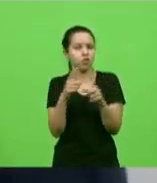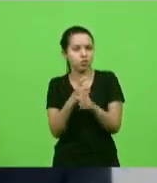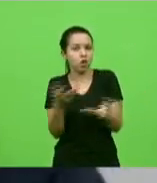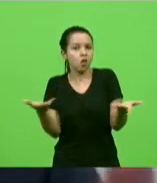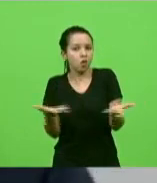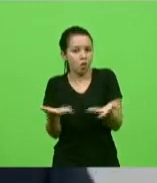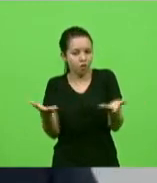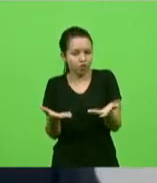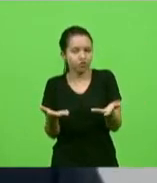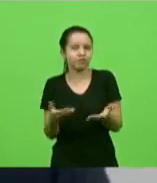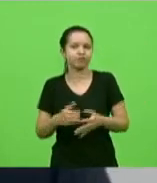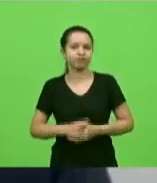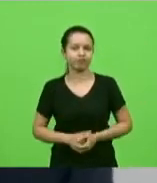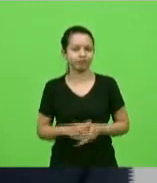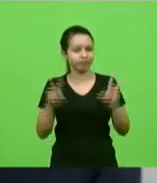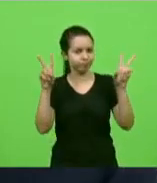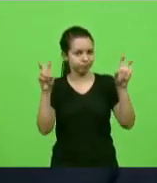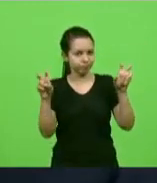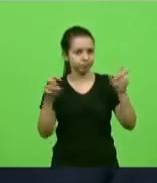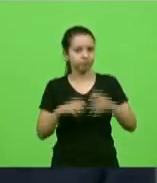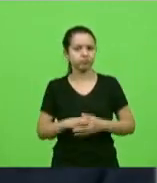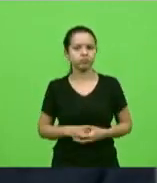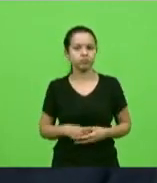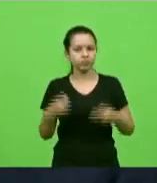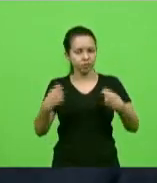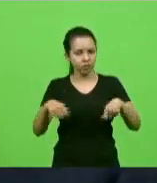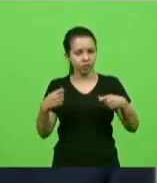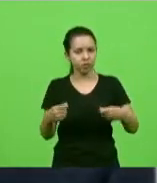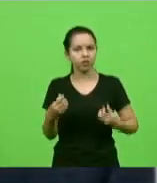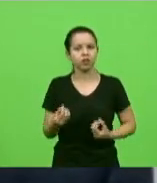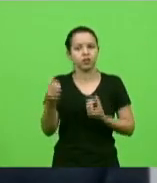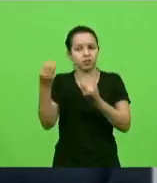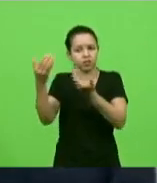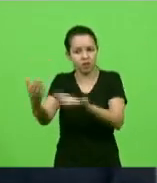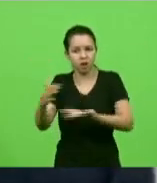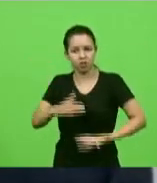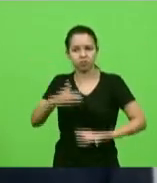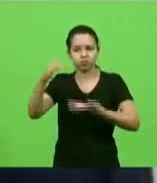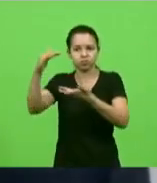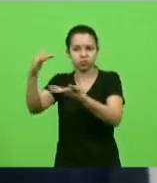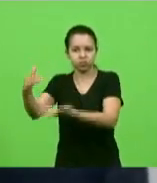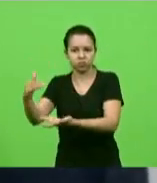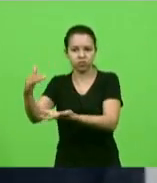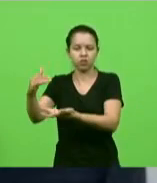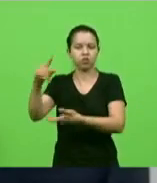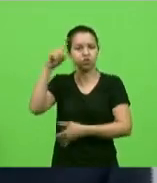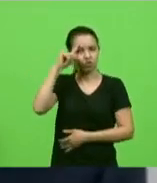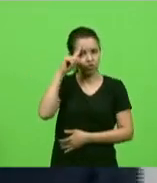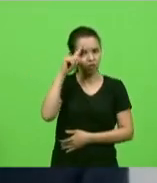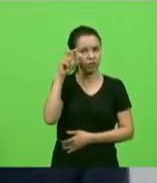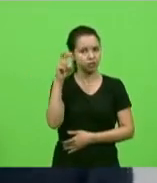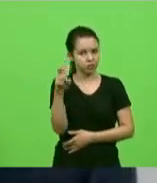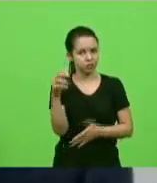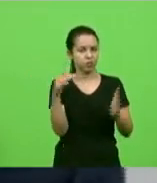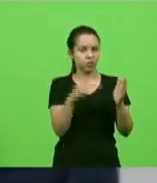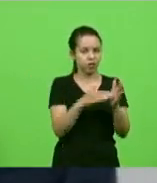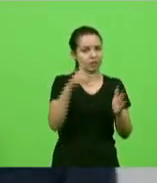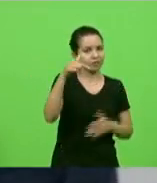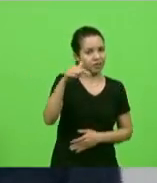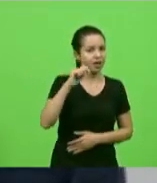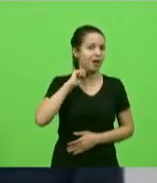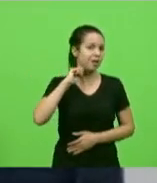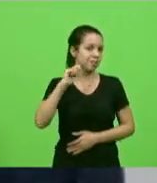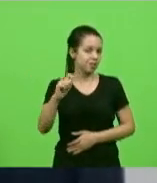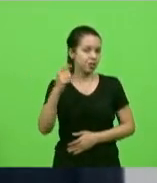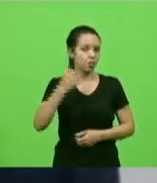no mercado, fecho-as, deveriam ser entregues em primeira etapa entre os dias 5 a 7 de